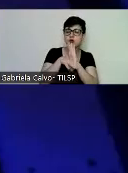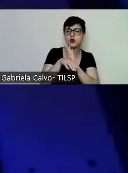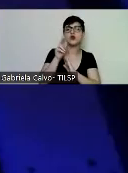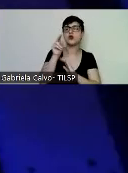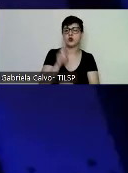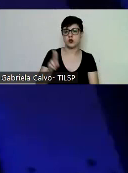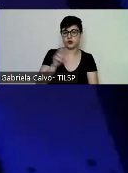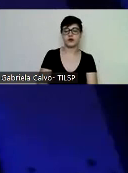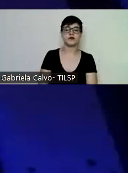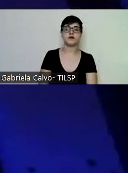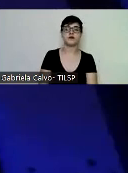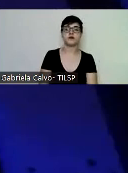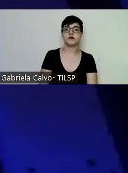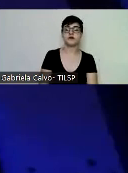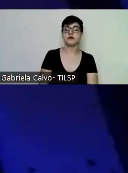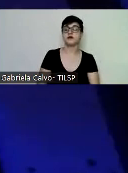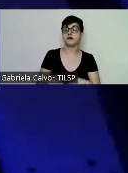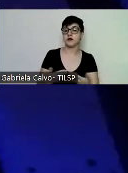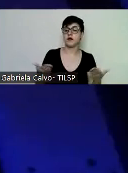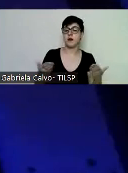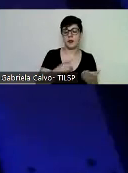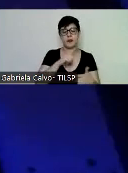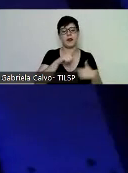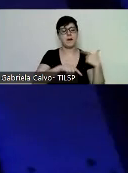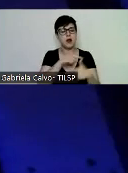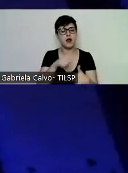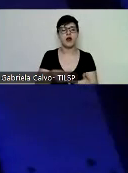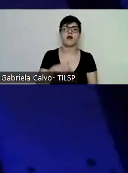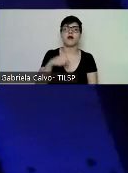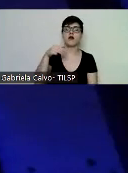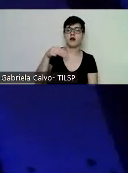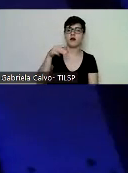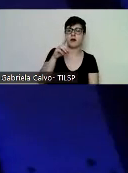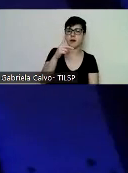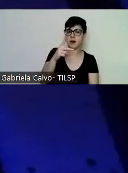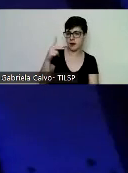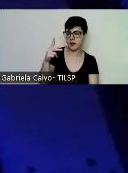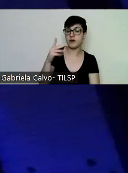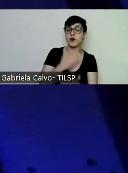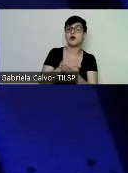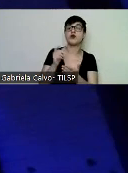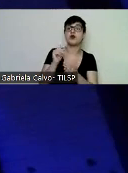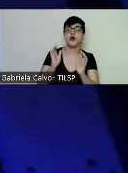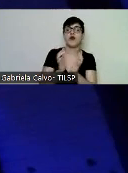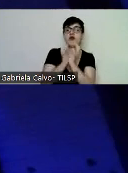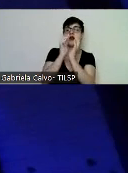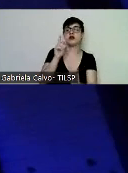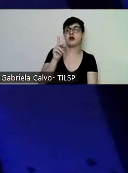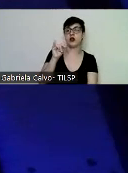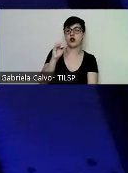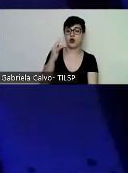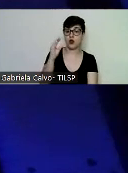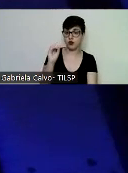bom então a partir desse trabalho do mdp se chegou na conferência de que outro em 2019 com uma grande questão